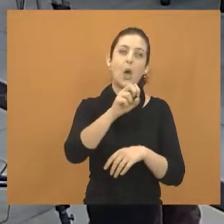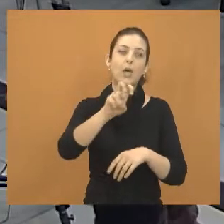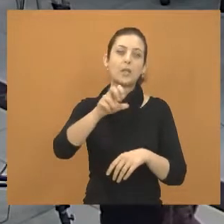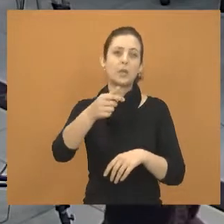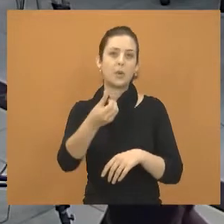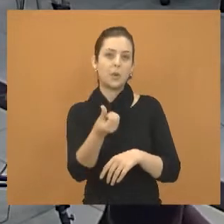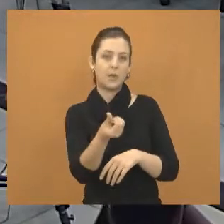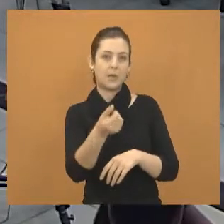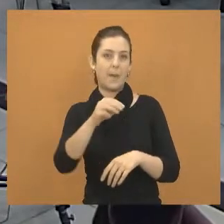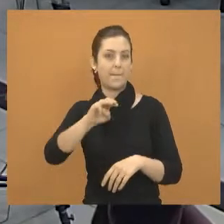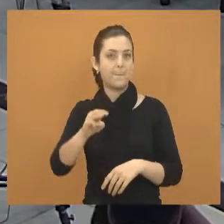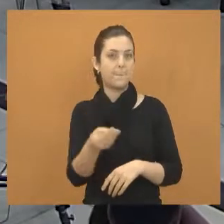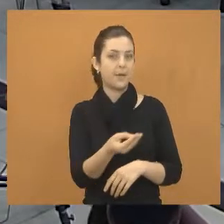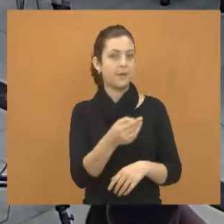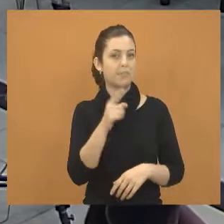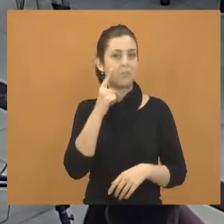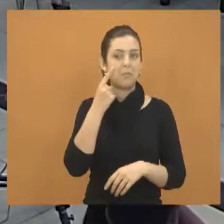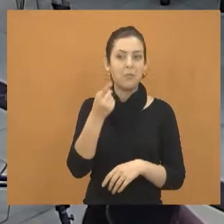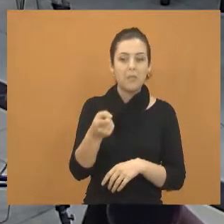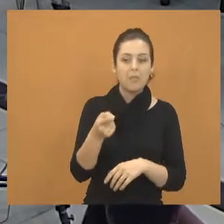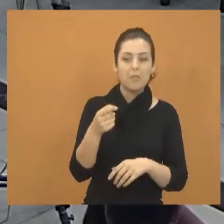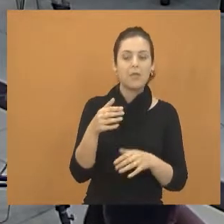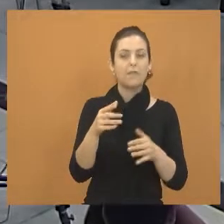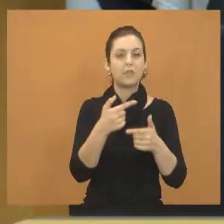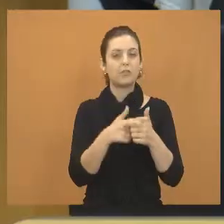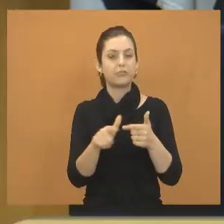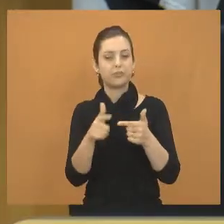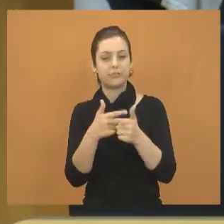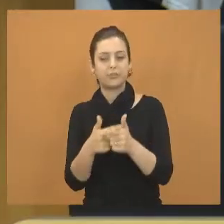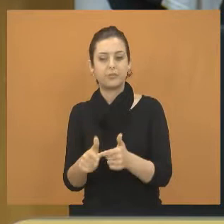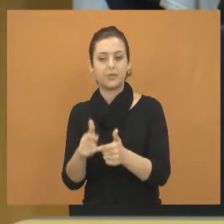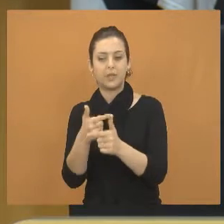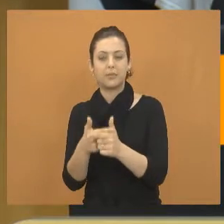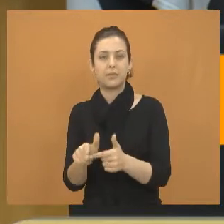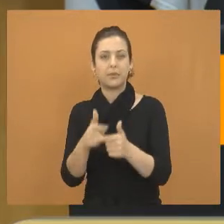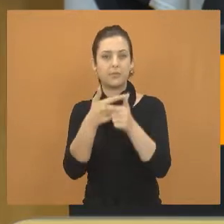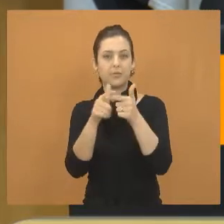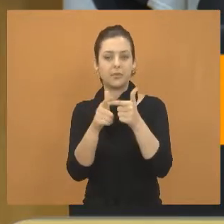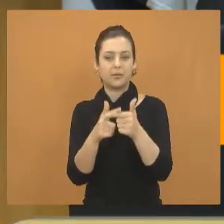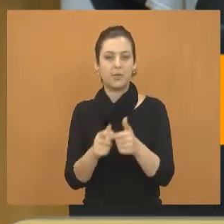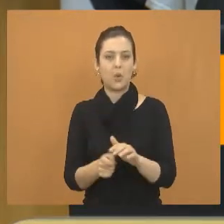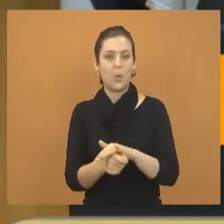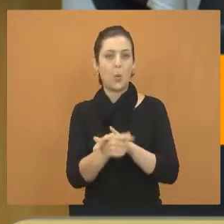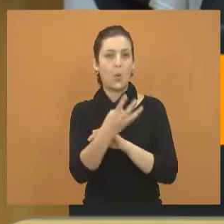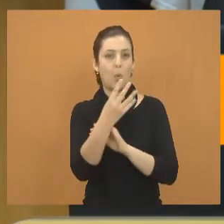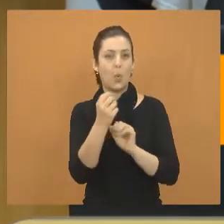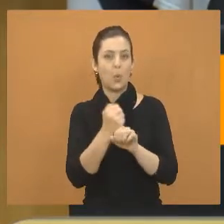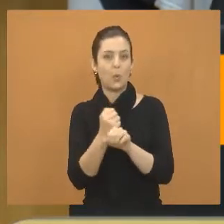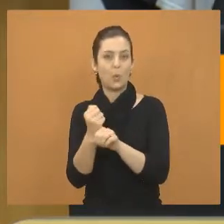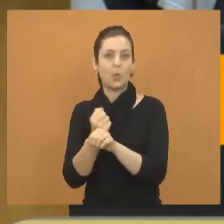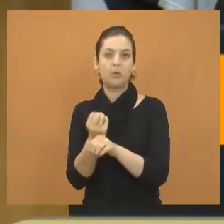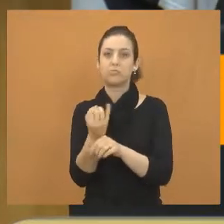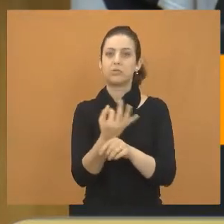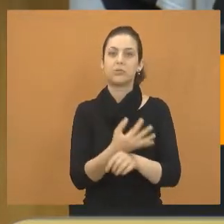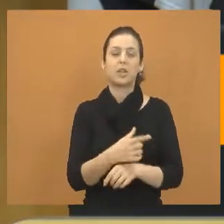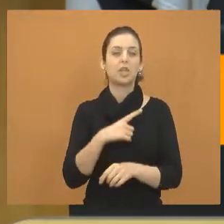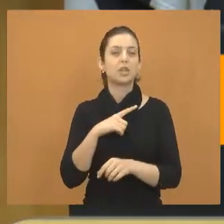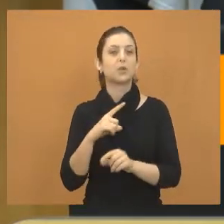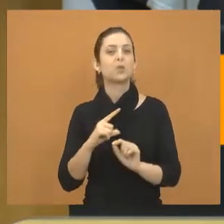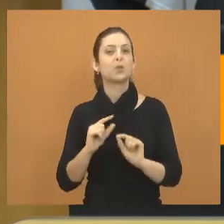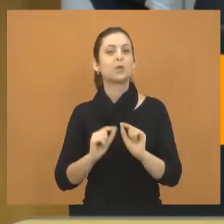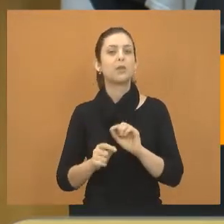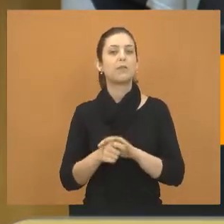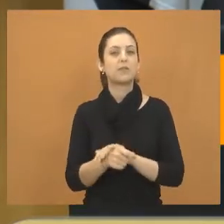856 milhões, e aí eu fui dividindo, tá, o investimento em 4 anos. Quanto nós teríamos